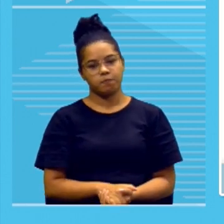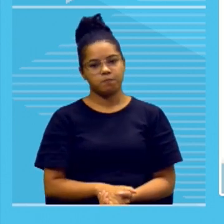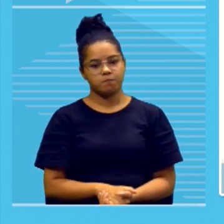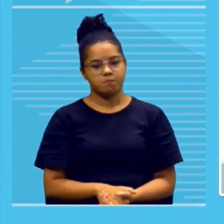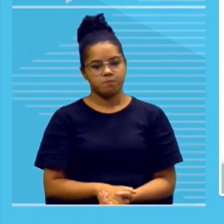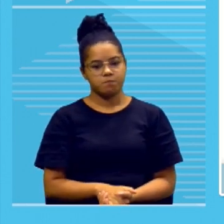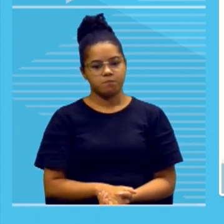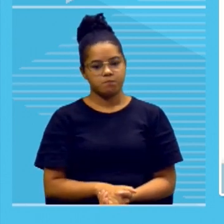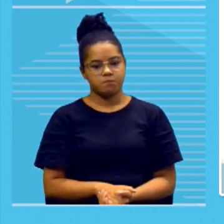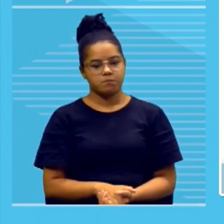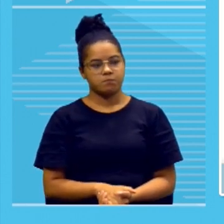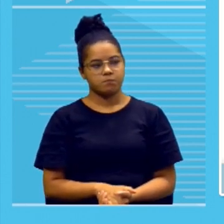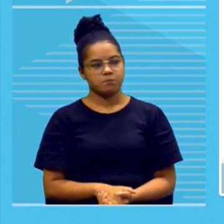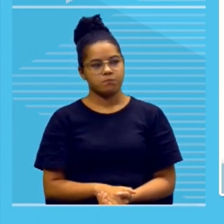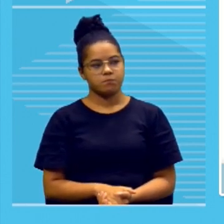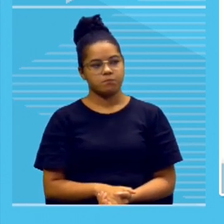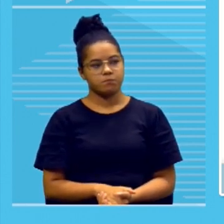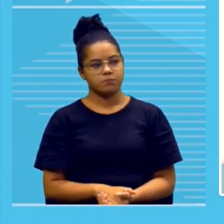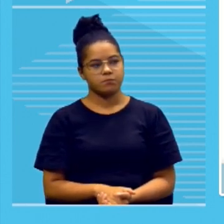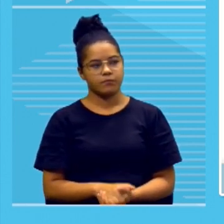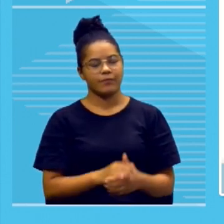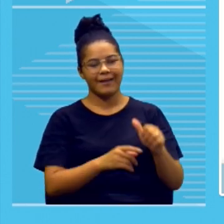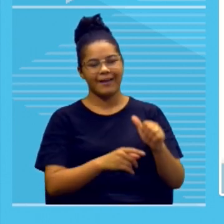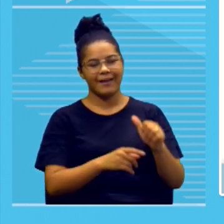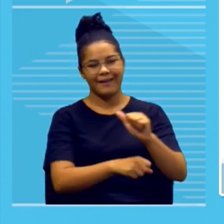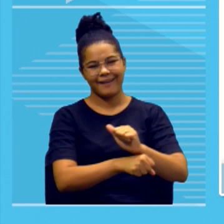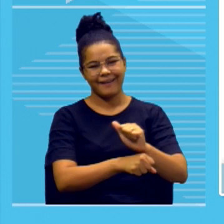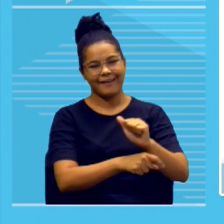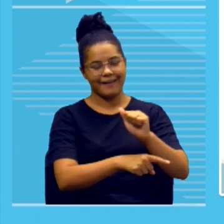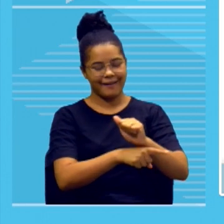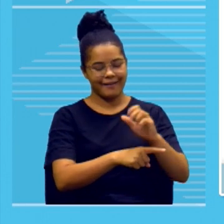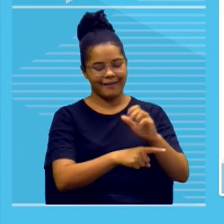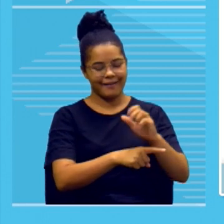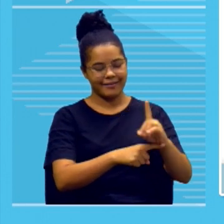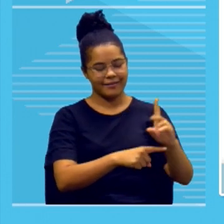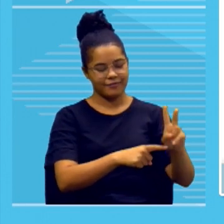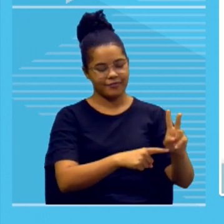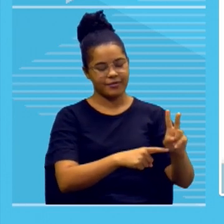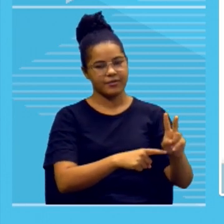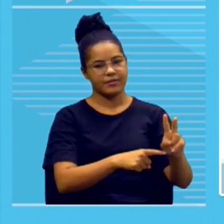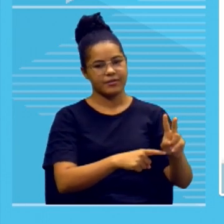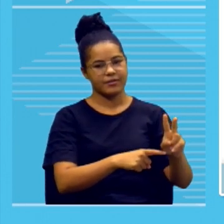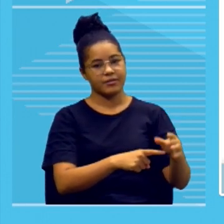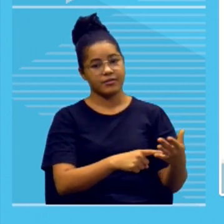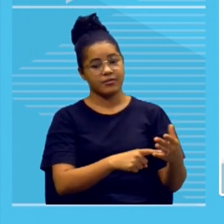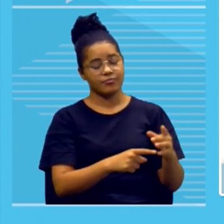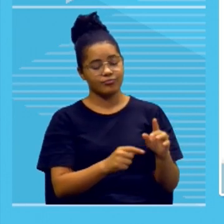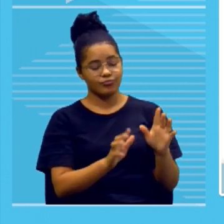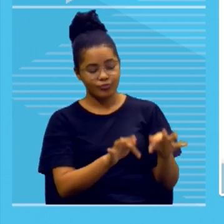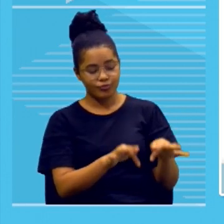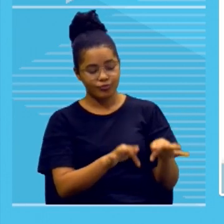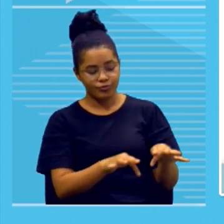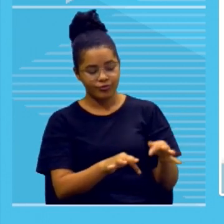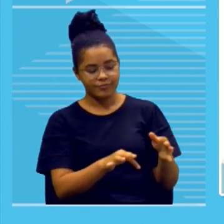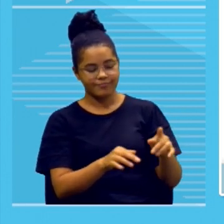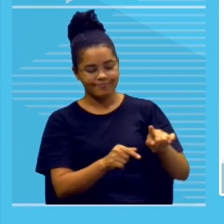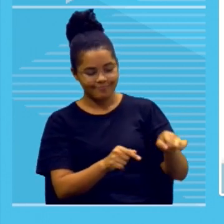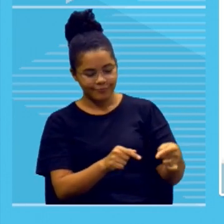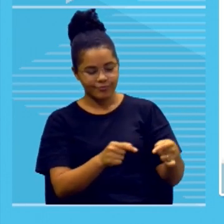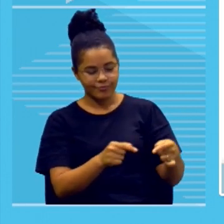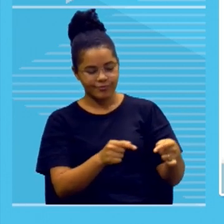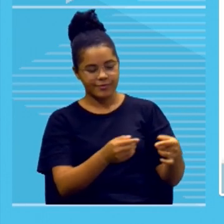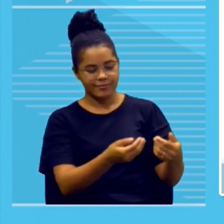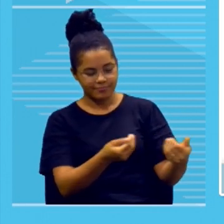E o adjunto adverbial, também você, de preferência, não deve separar lá no final. Mas se você